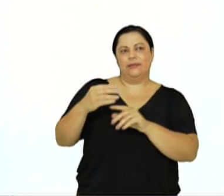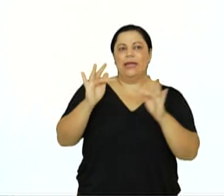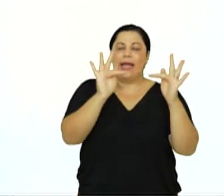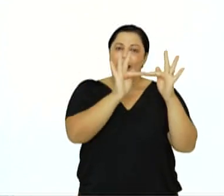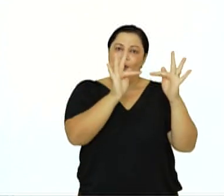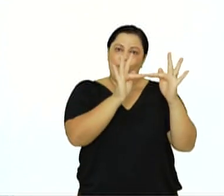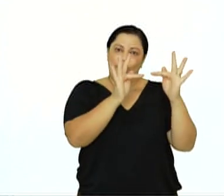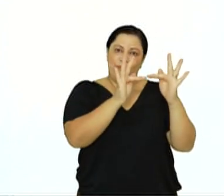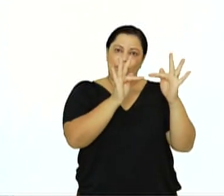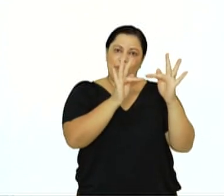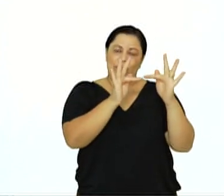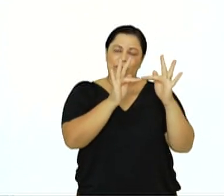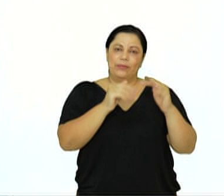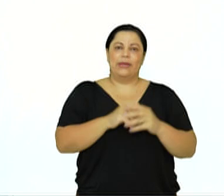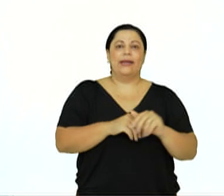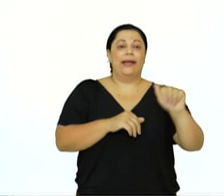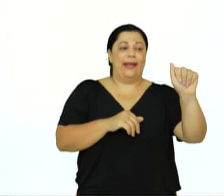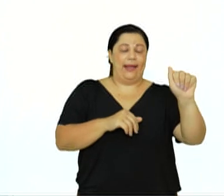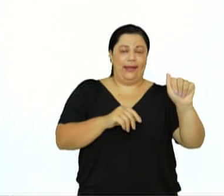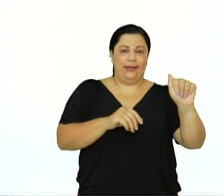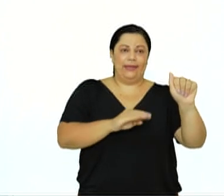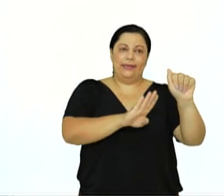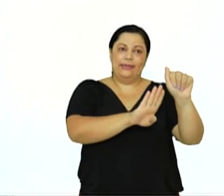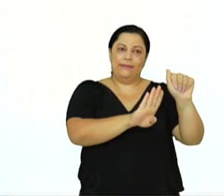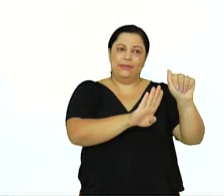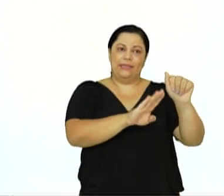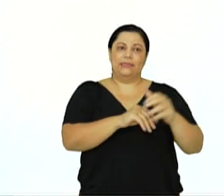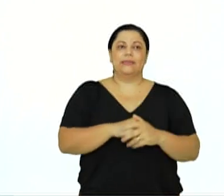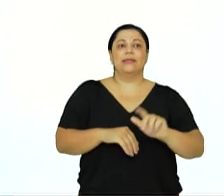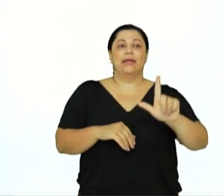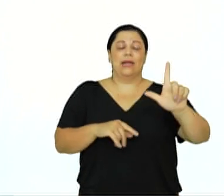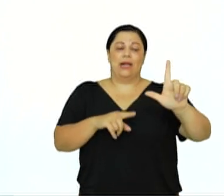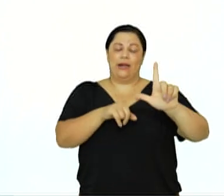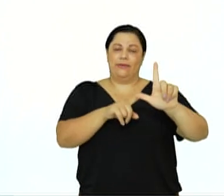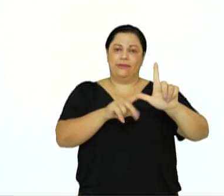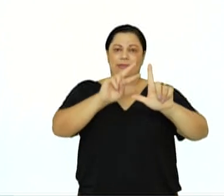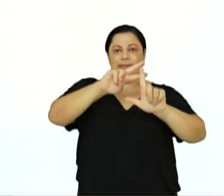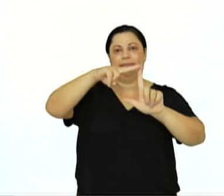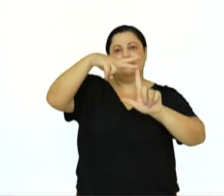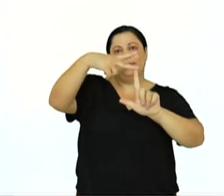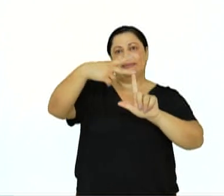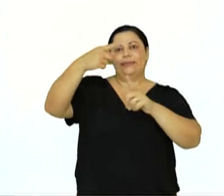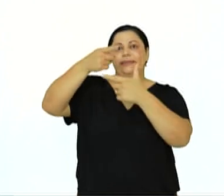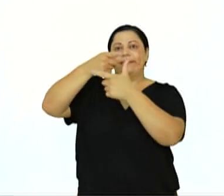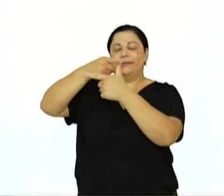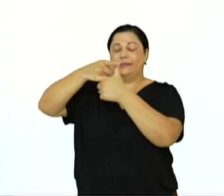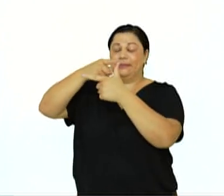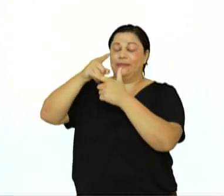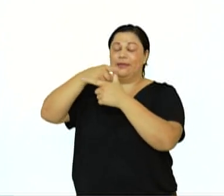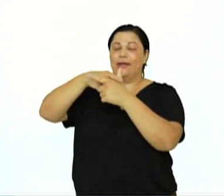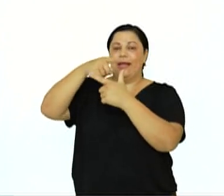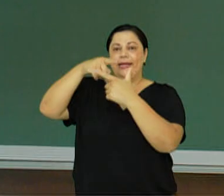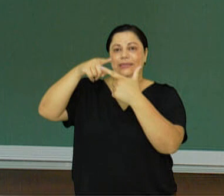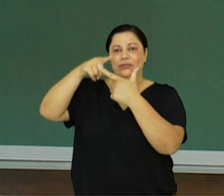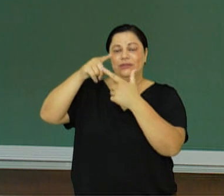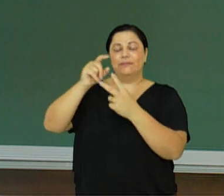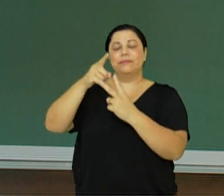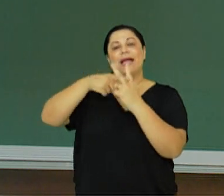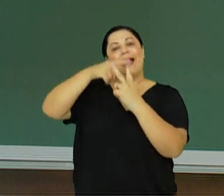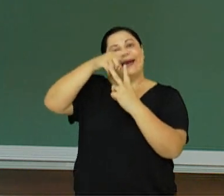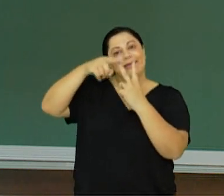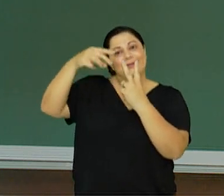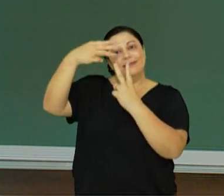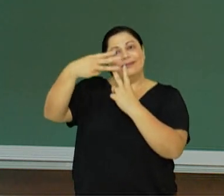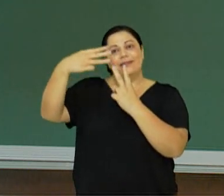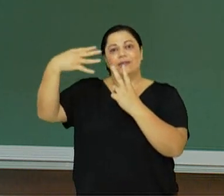é o quê? Área da base, o lado do triângulo ao quadrado raiz de 3 sobre 4. Essa